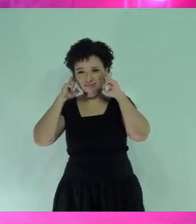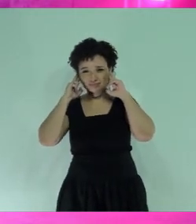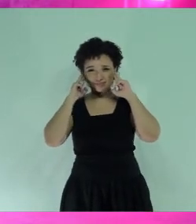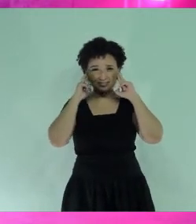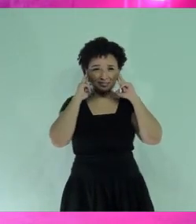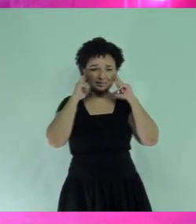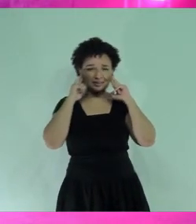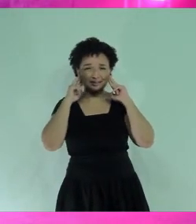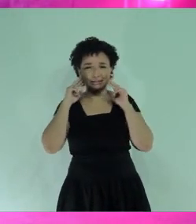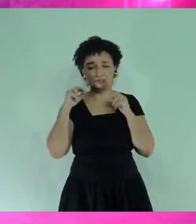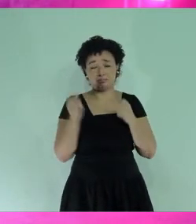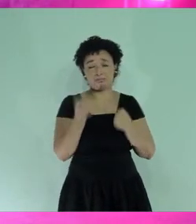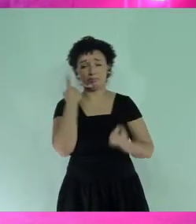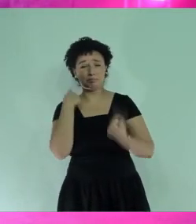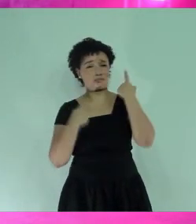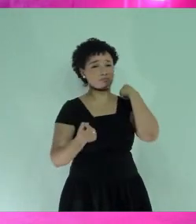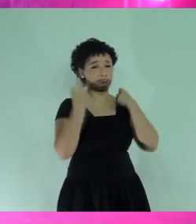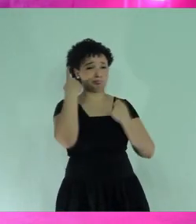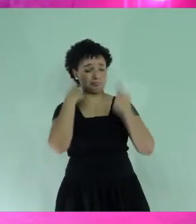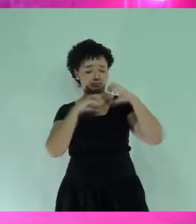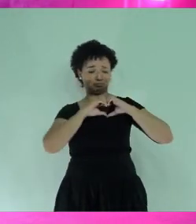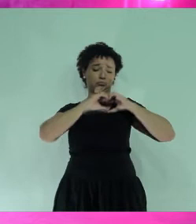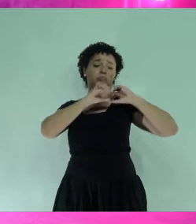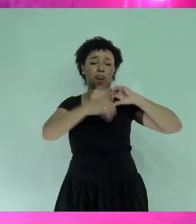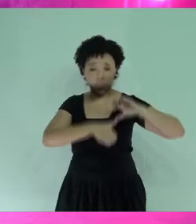e até a eterna ignorância do coração.